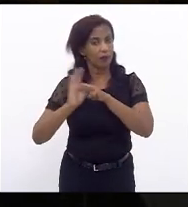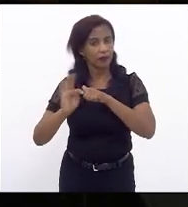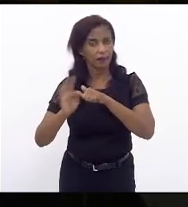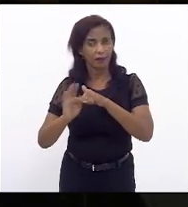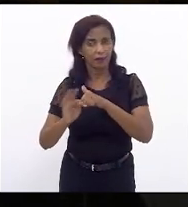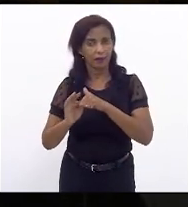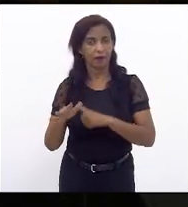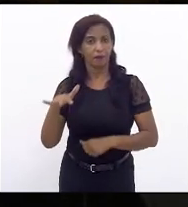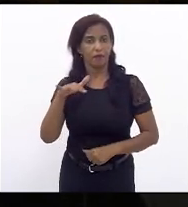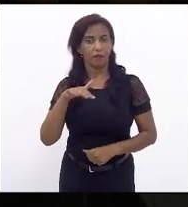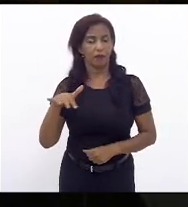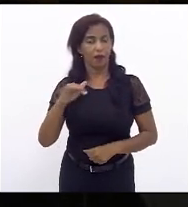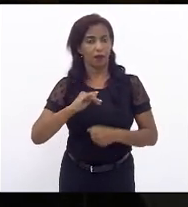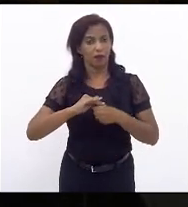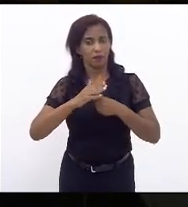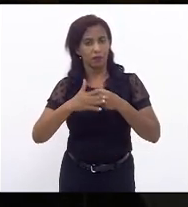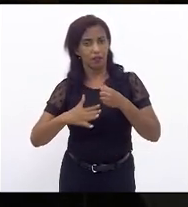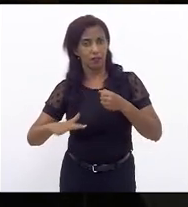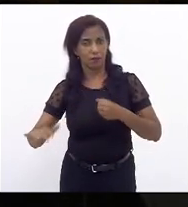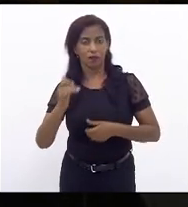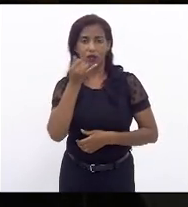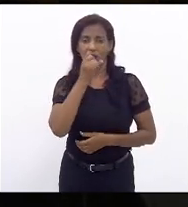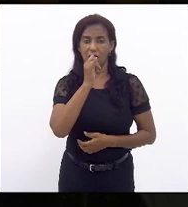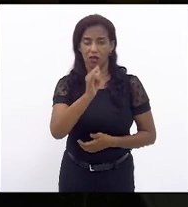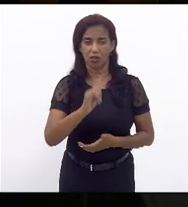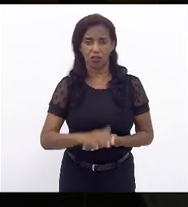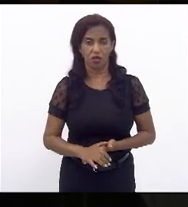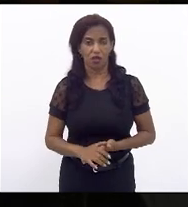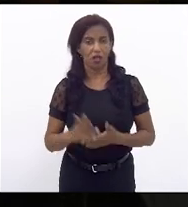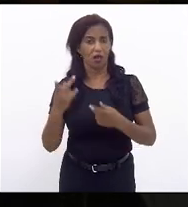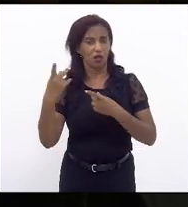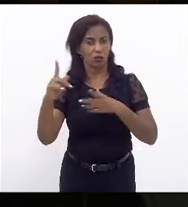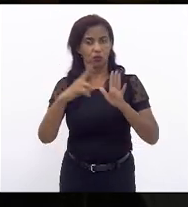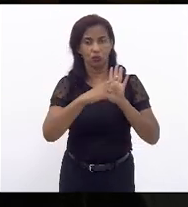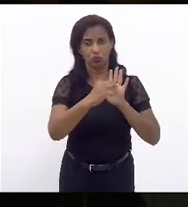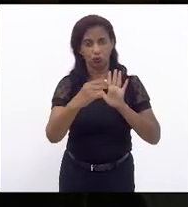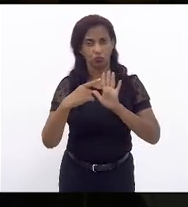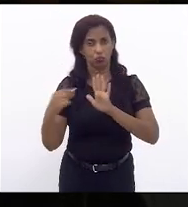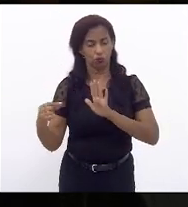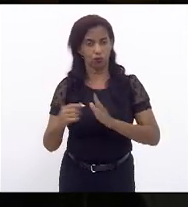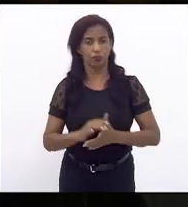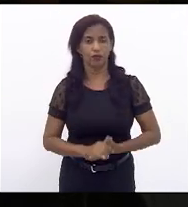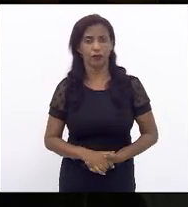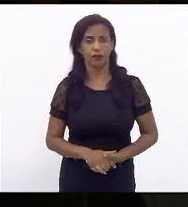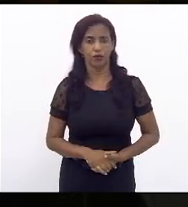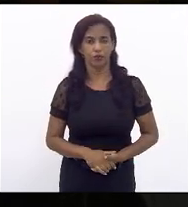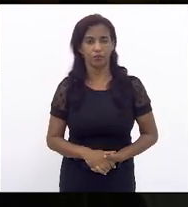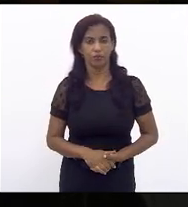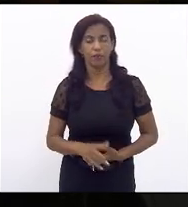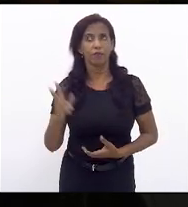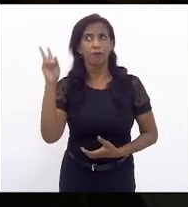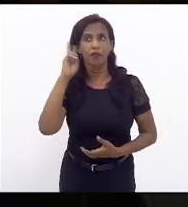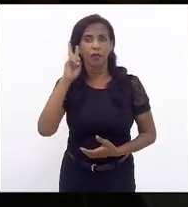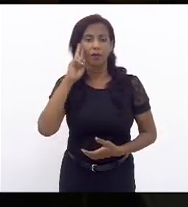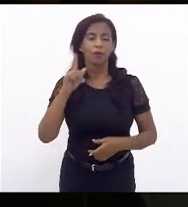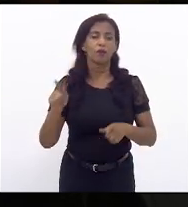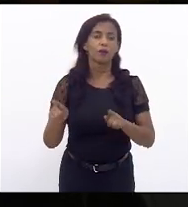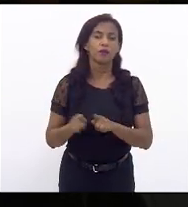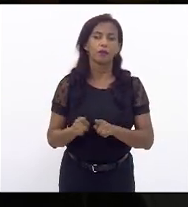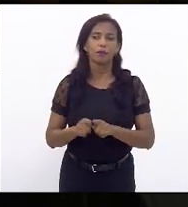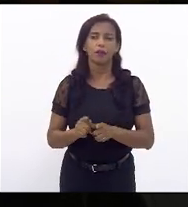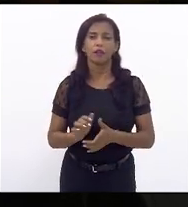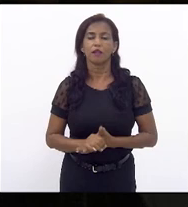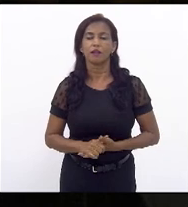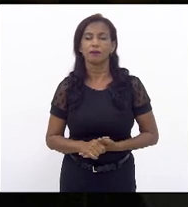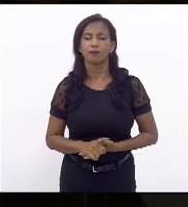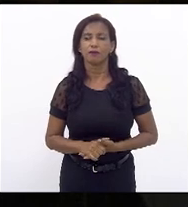tecnicamente na área de saneamento e energia as suas indicações. Me lembrou até